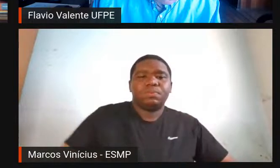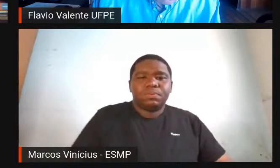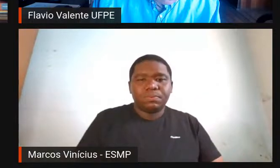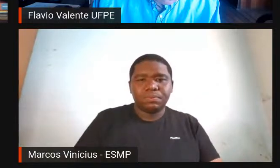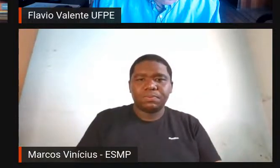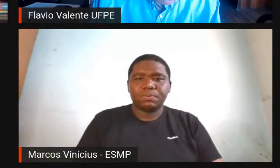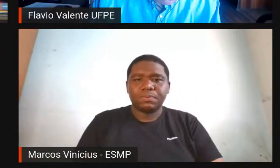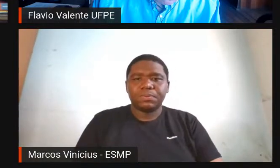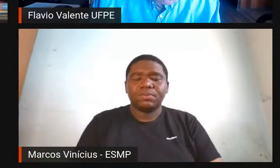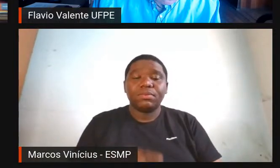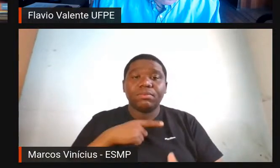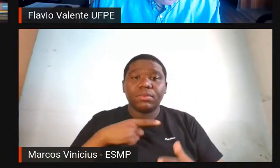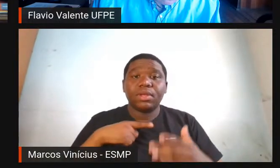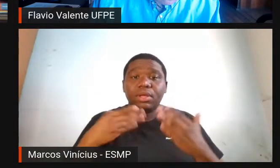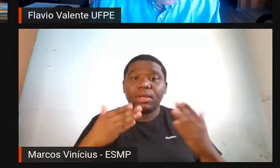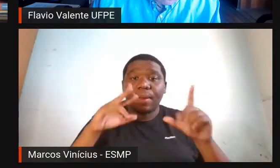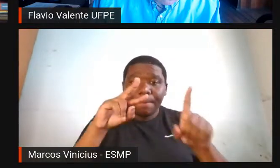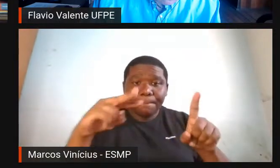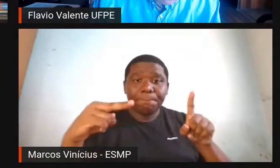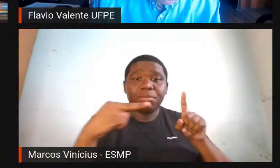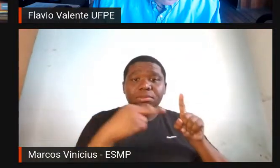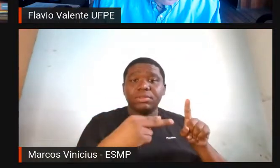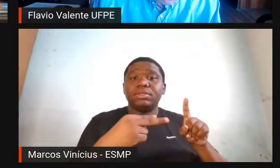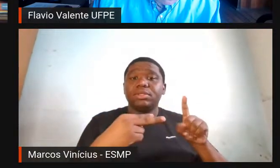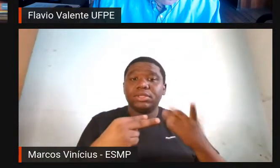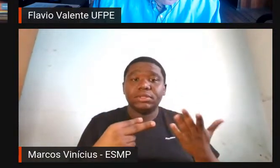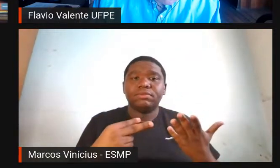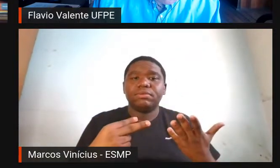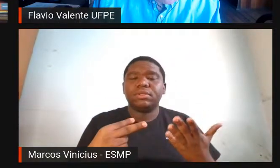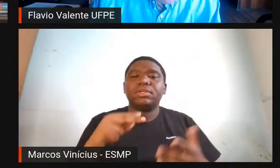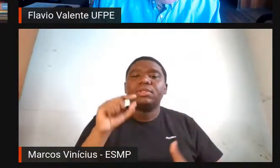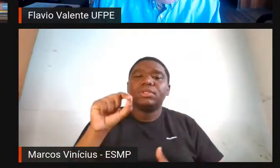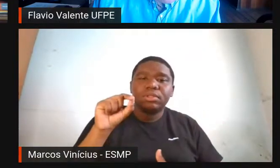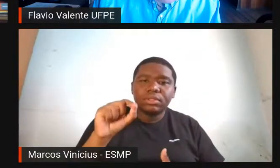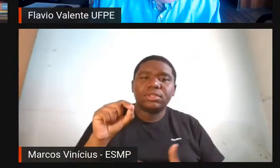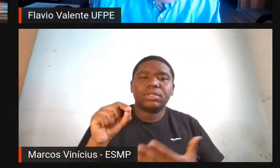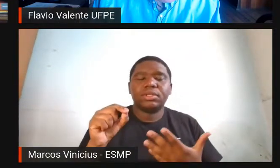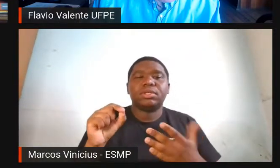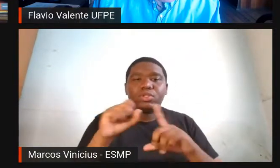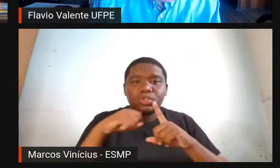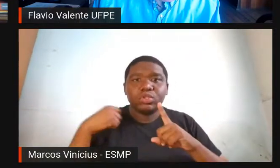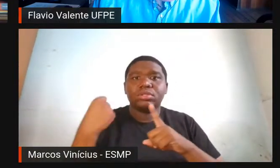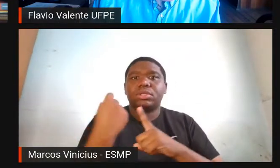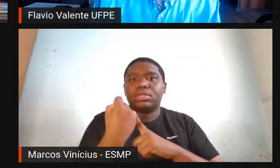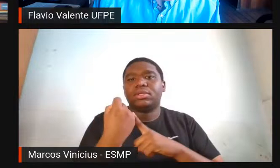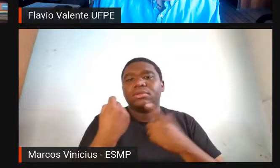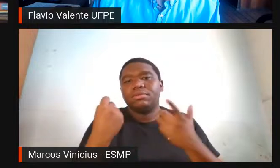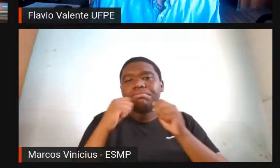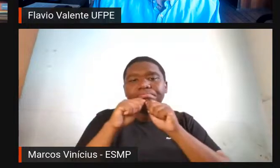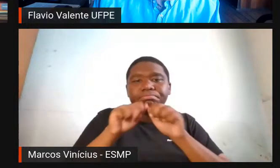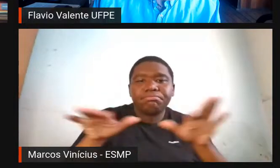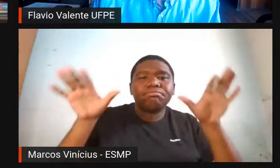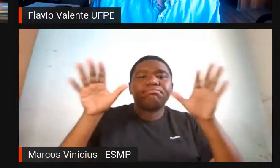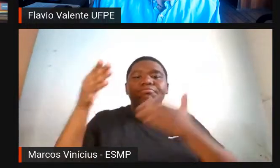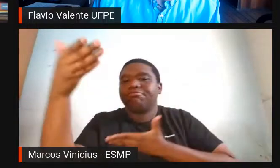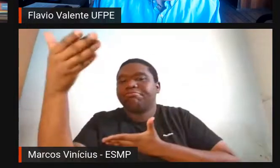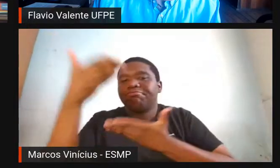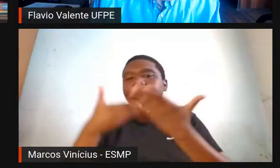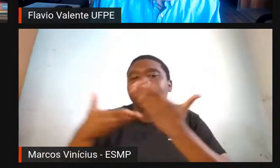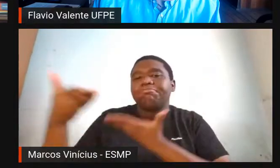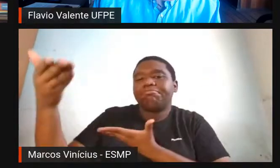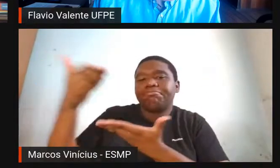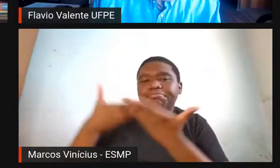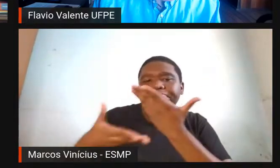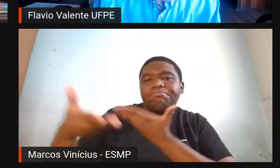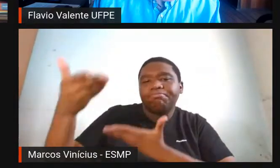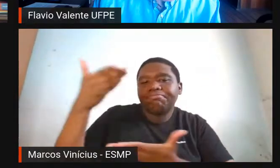com perspectiva de prosperidade no seu aspecto de divisão social, de partilha